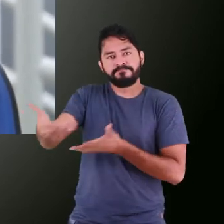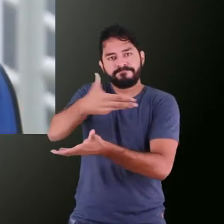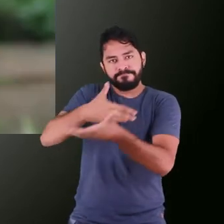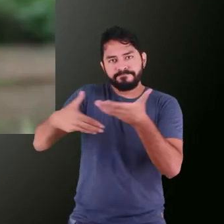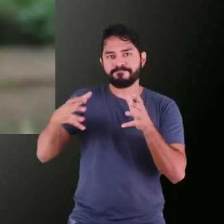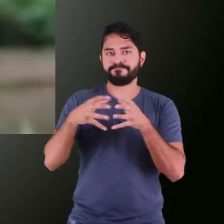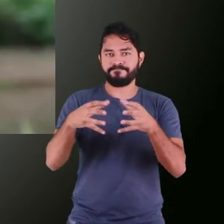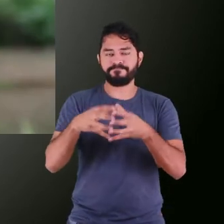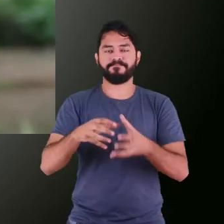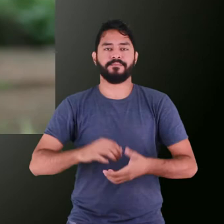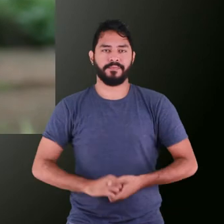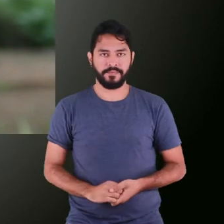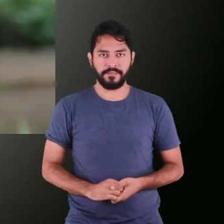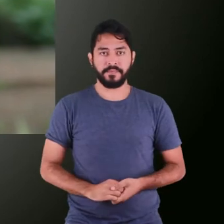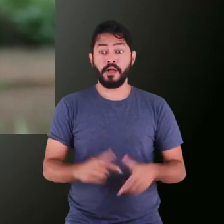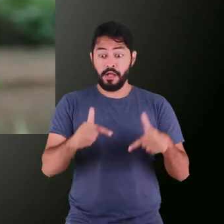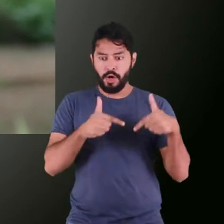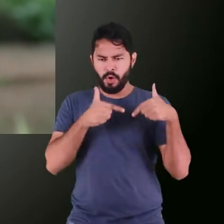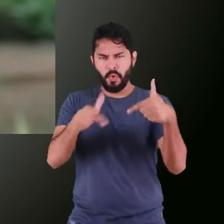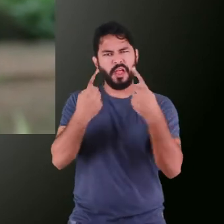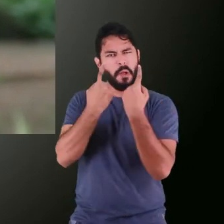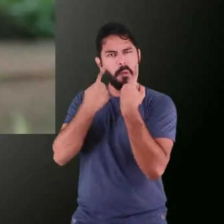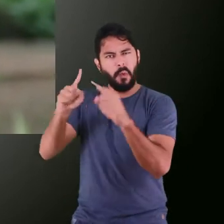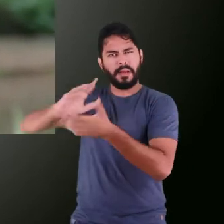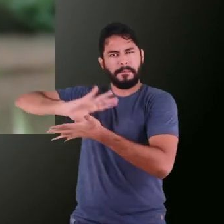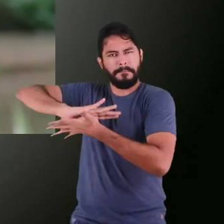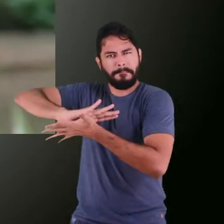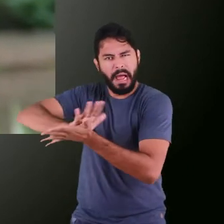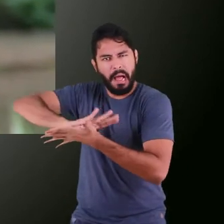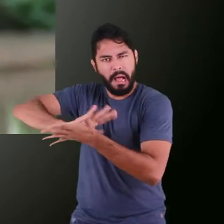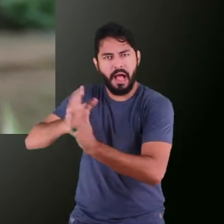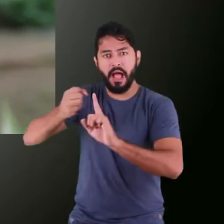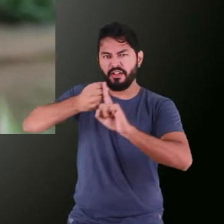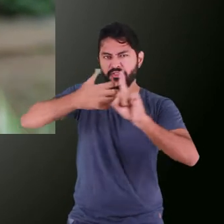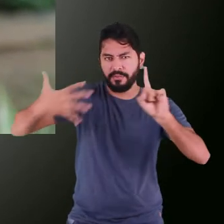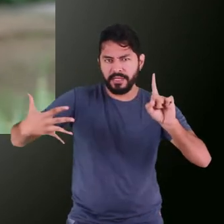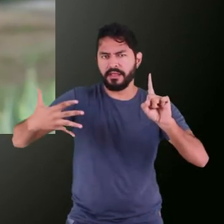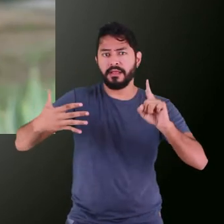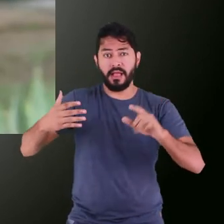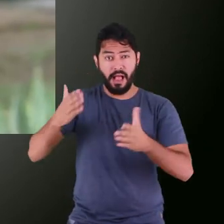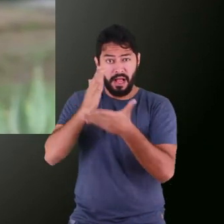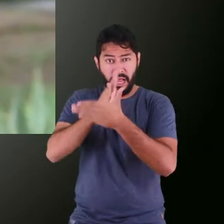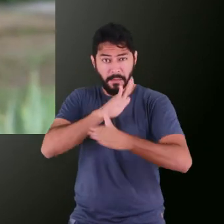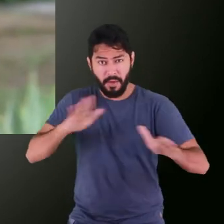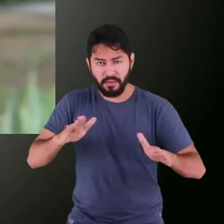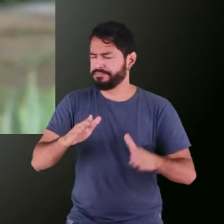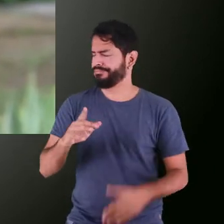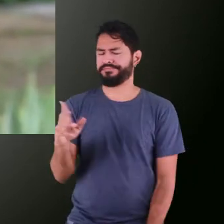mundo. A luta contra a LGBTfobia é uma luta